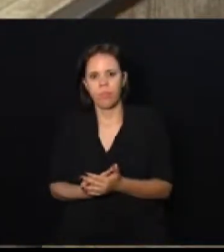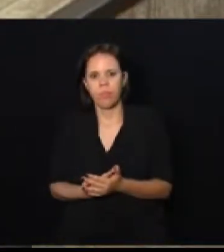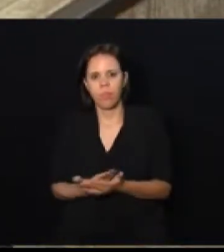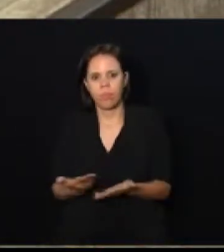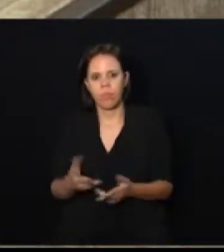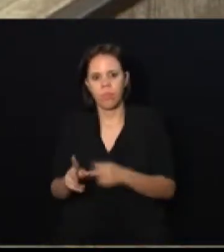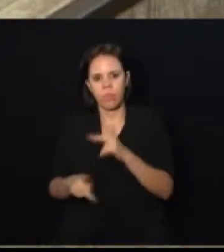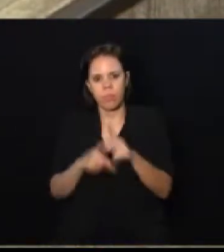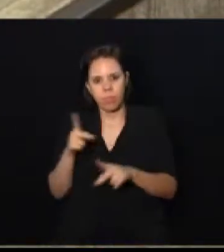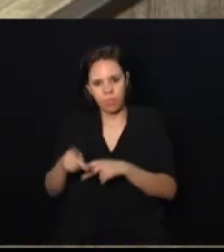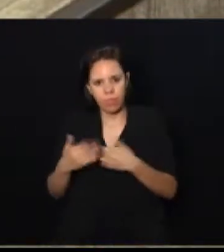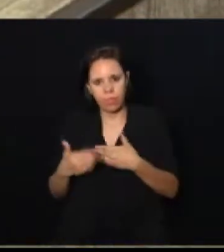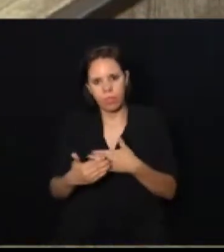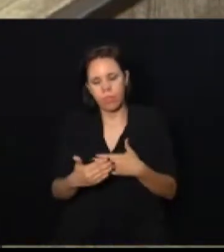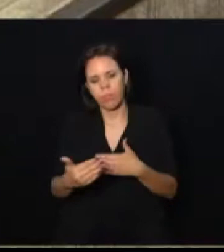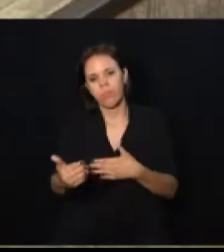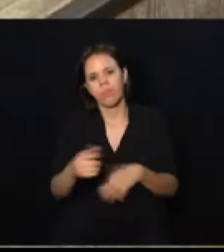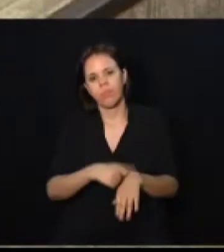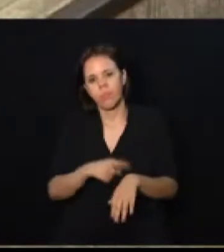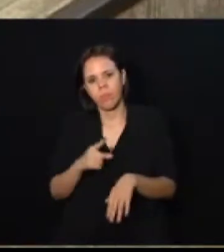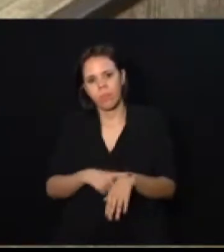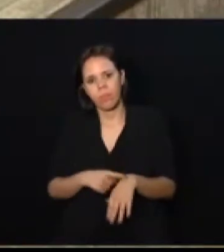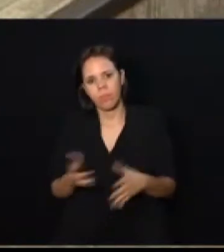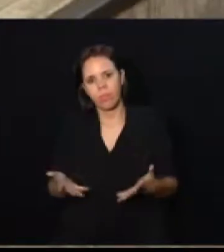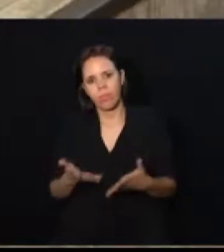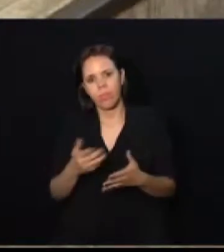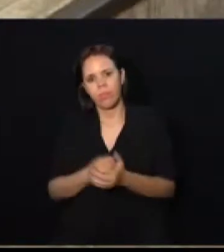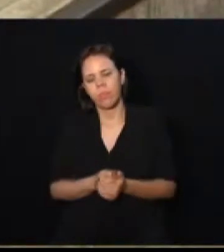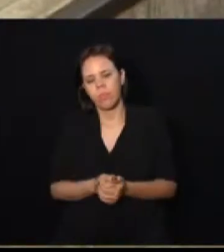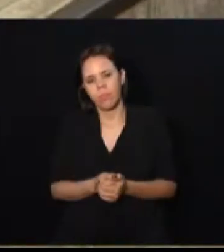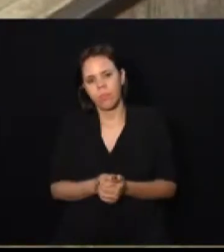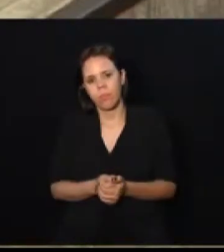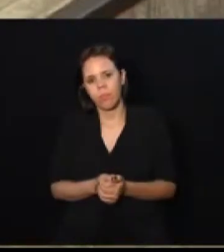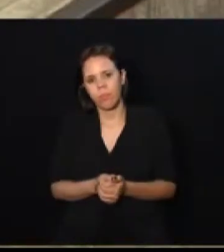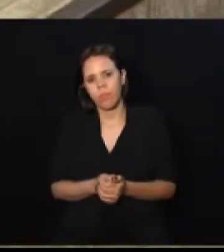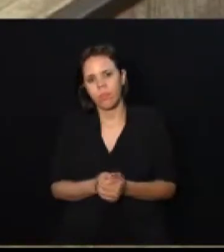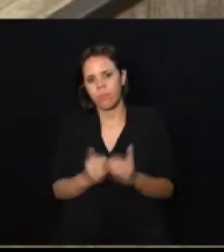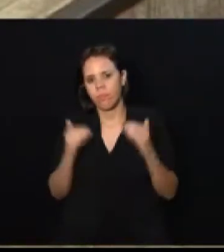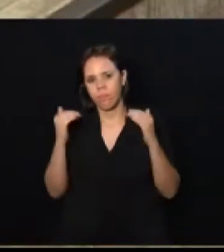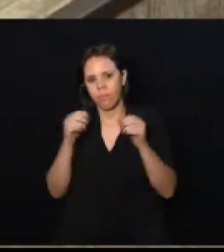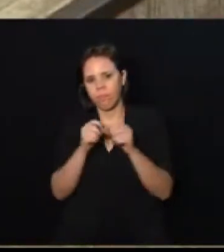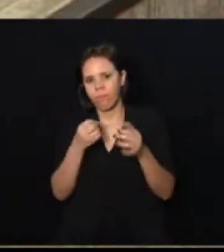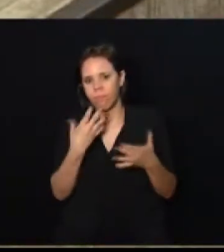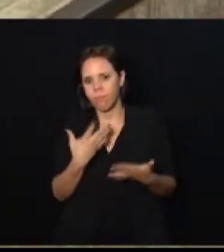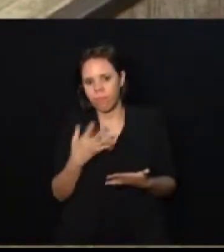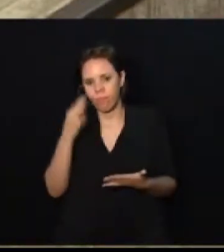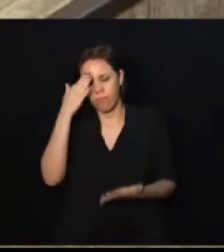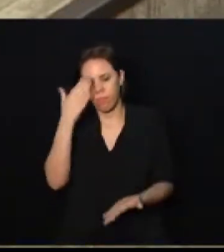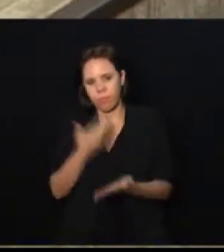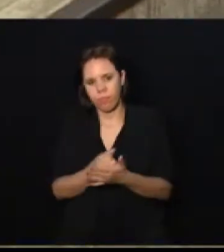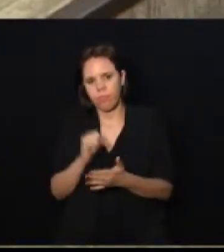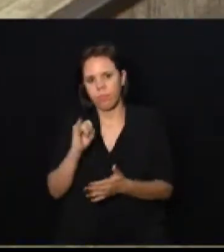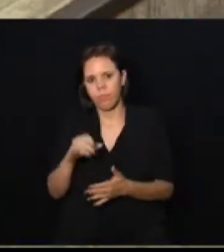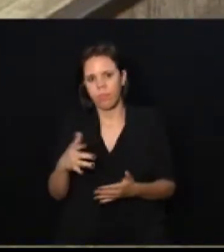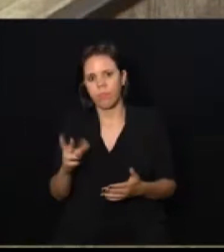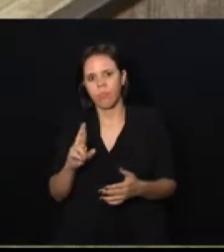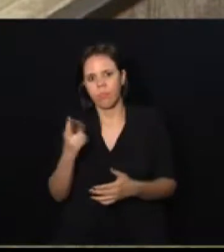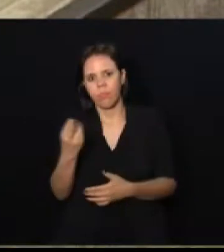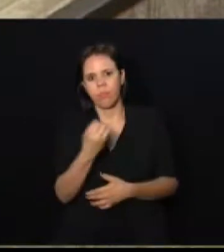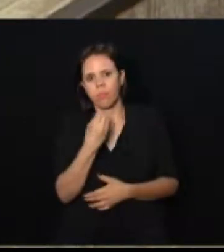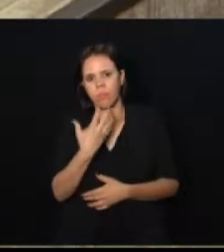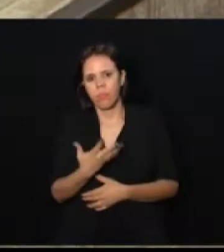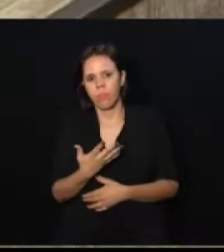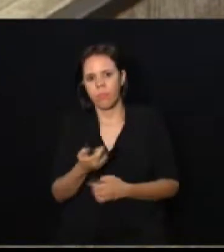desse pouco tempo com os frutos que já estão dando serão semeaduras enormes eu tenho certeza que darão frutos enormes e